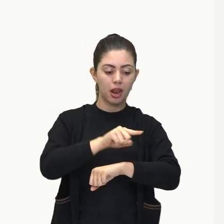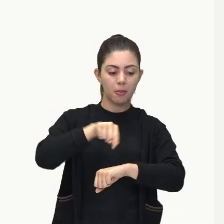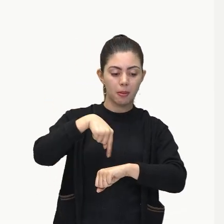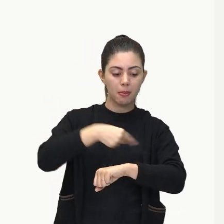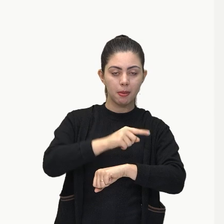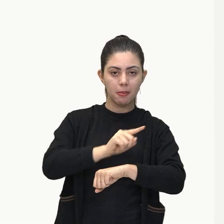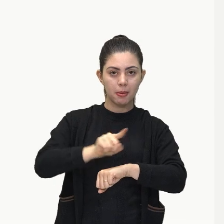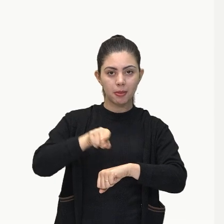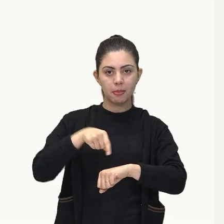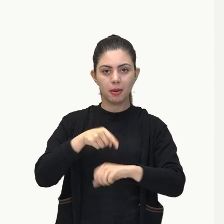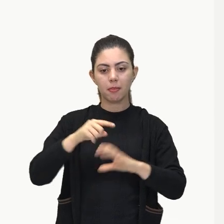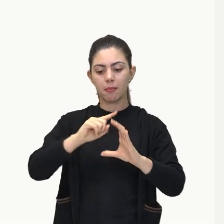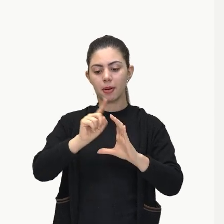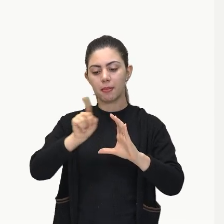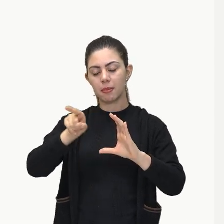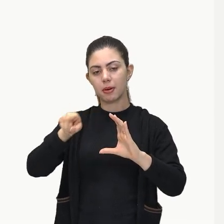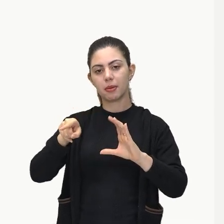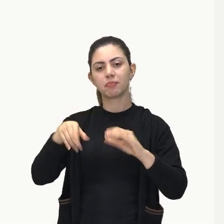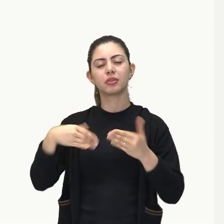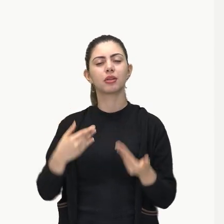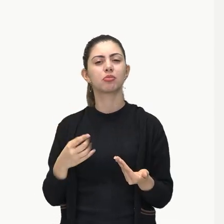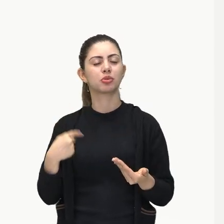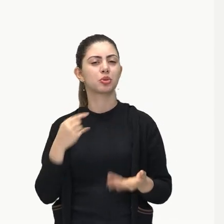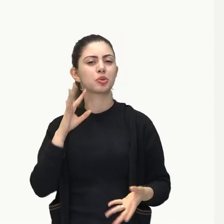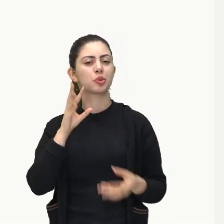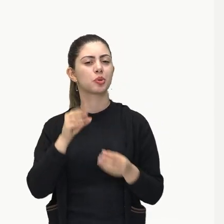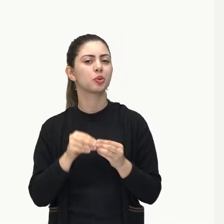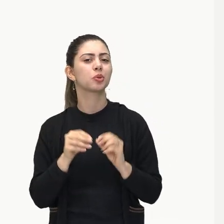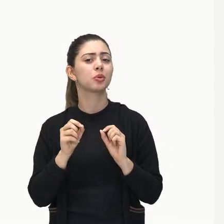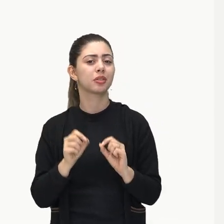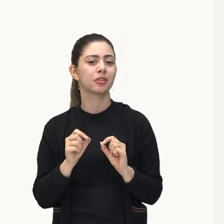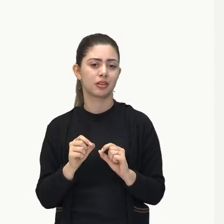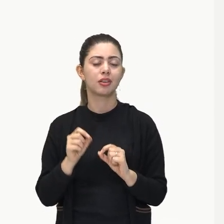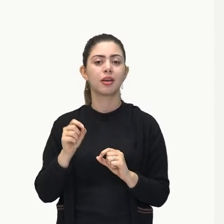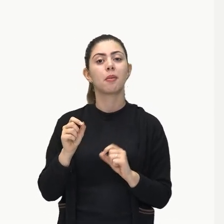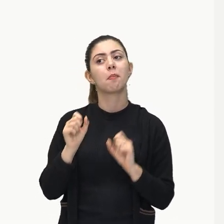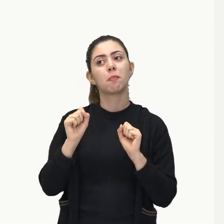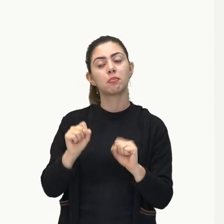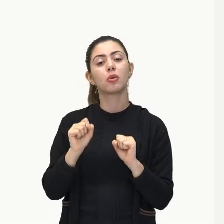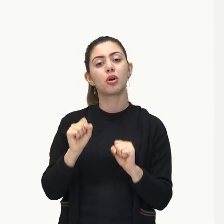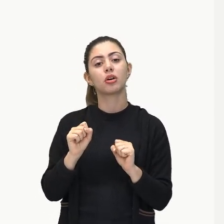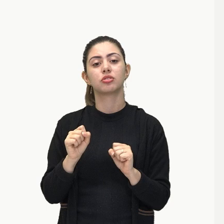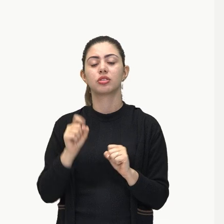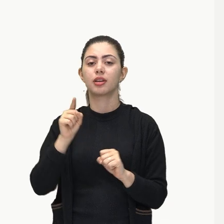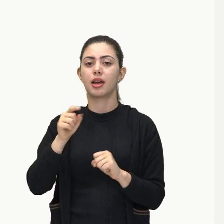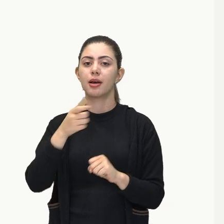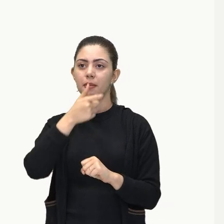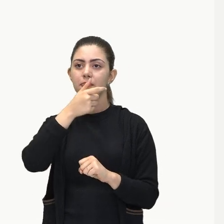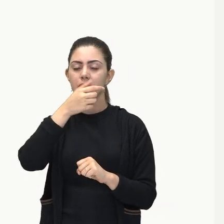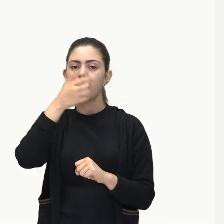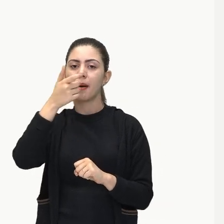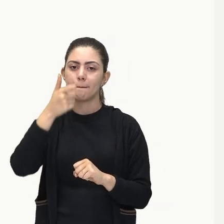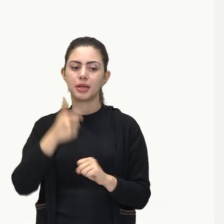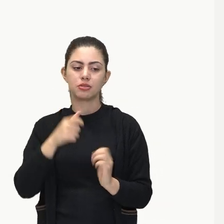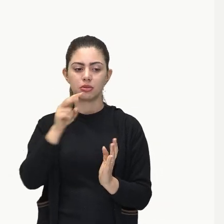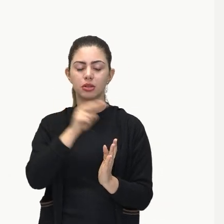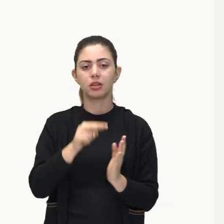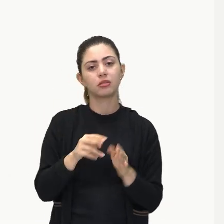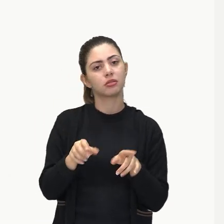fazer o tic-tac me faz pensar que esse eu lírico também pode ser o próprio relógio, como se esse relógio estivesse cansado